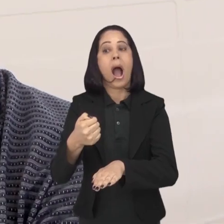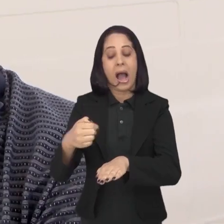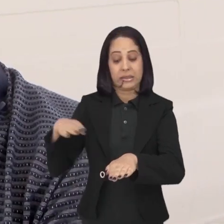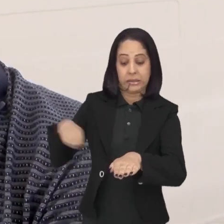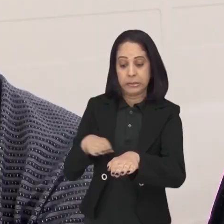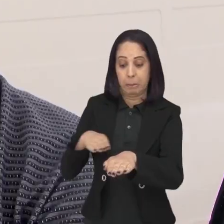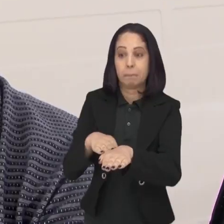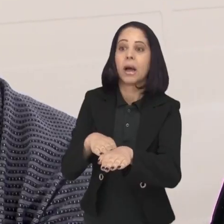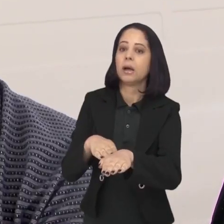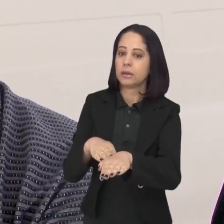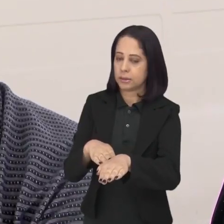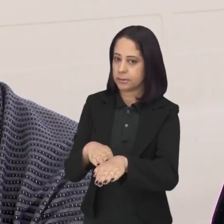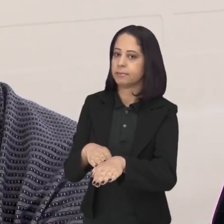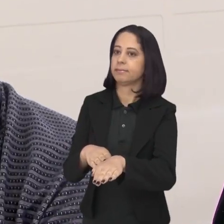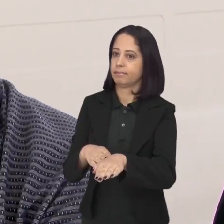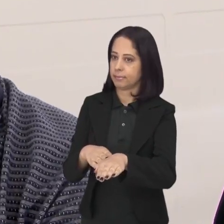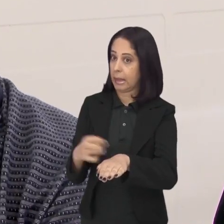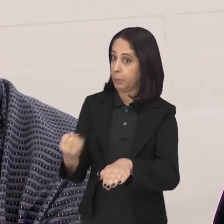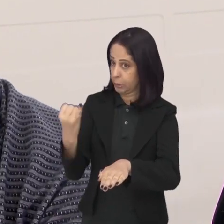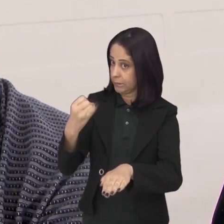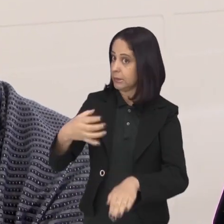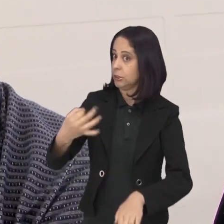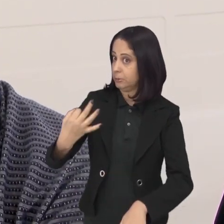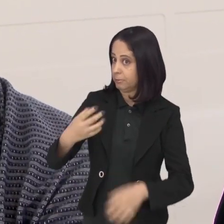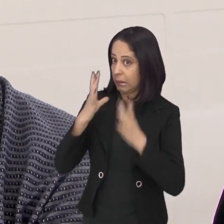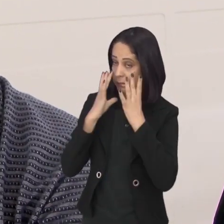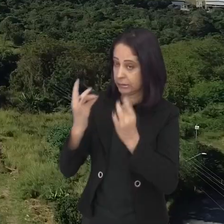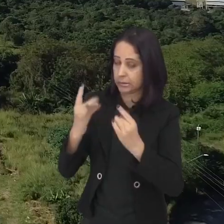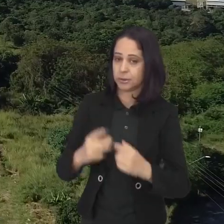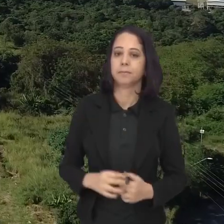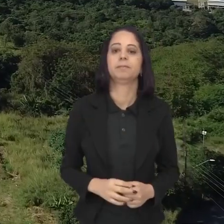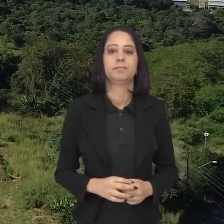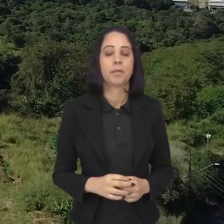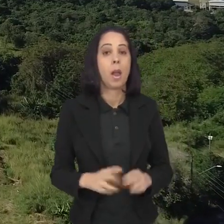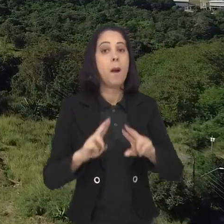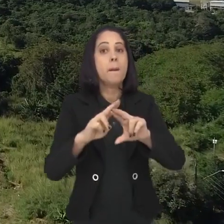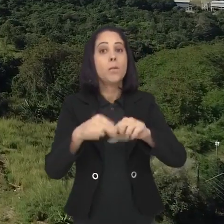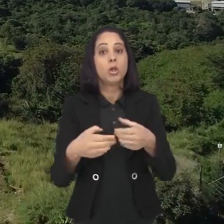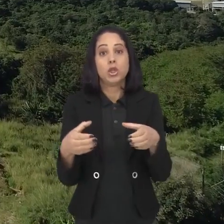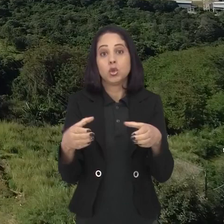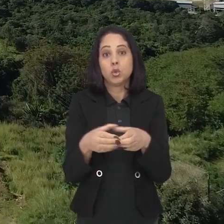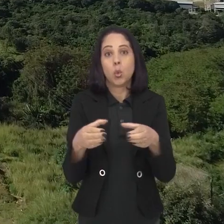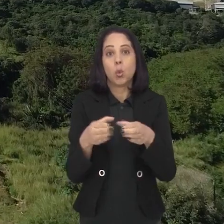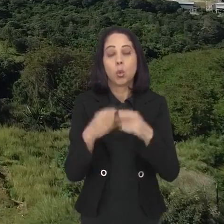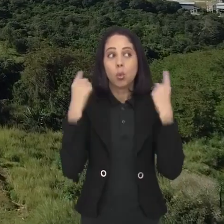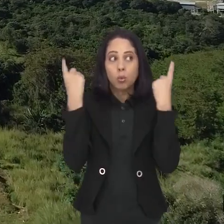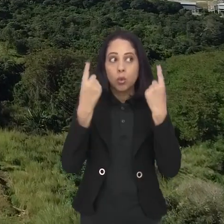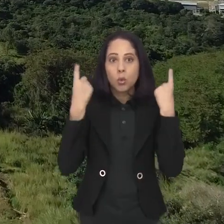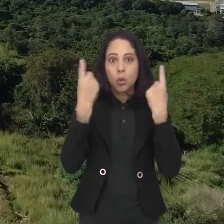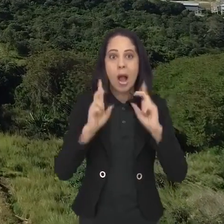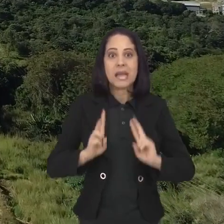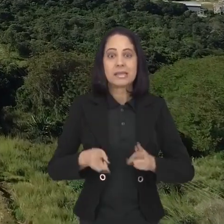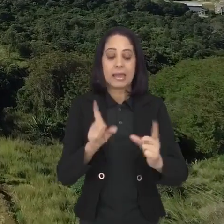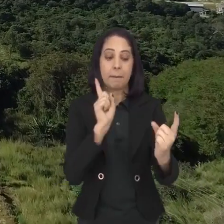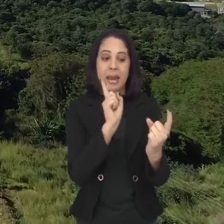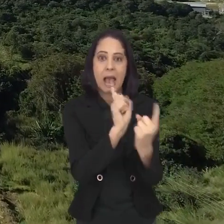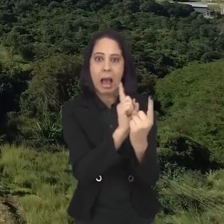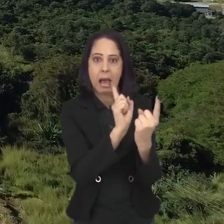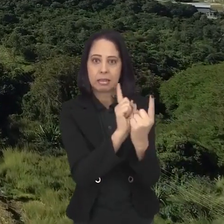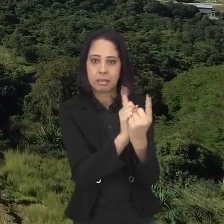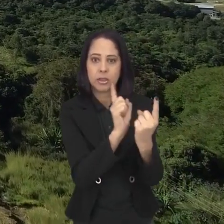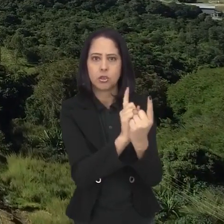um freio, diminuiu a velocidade, com certeza, isso é muito importante. Com essas colisões, equipes de resgate fazem